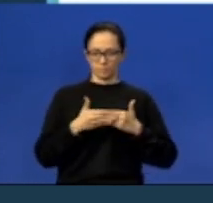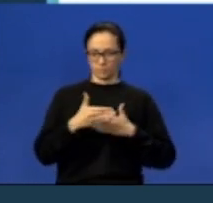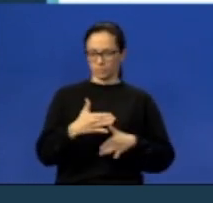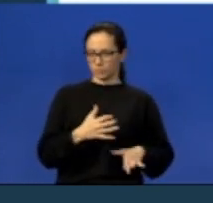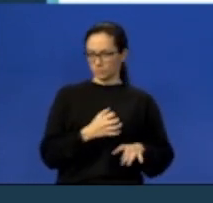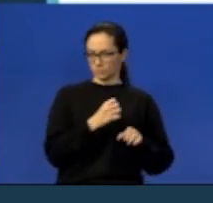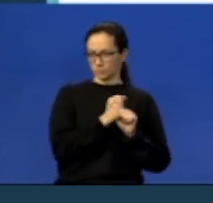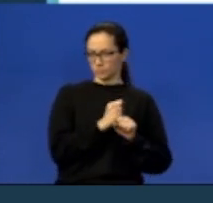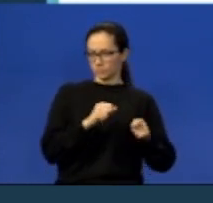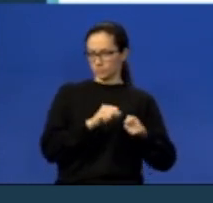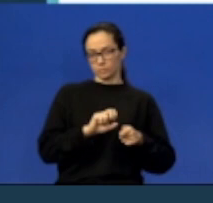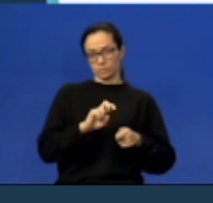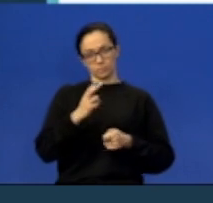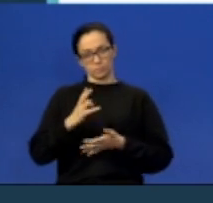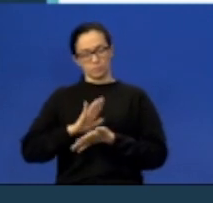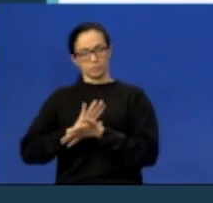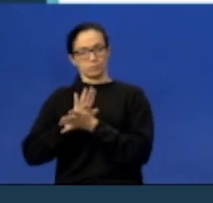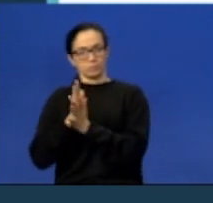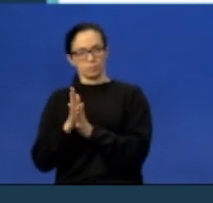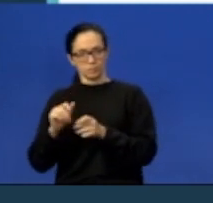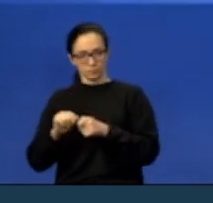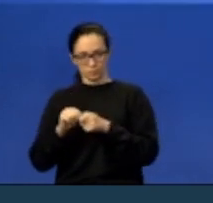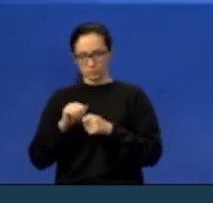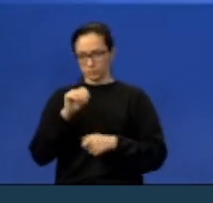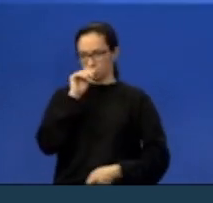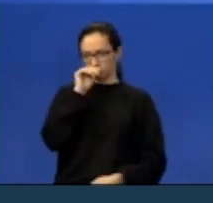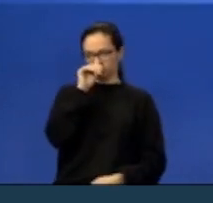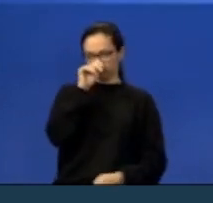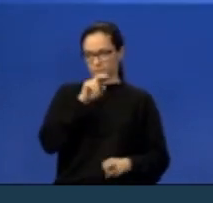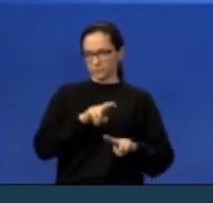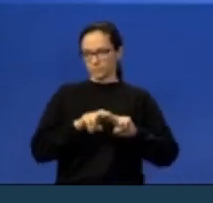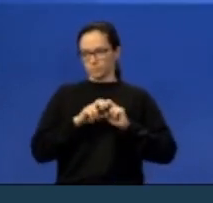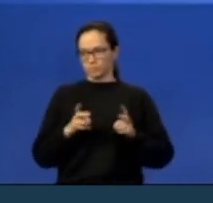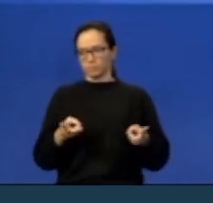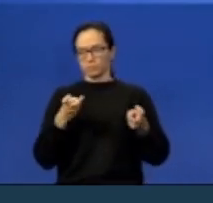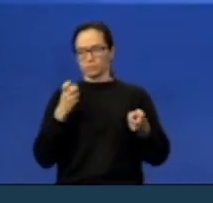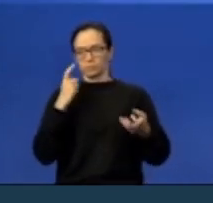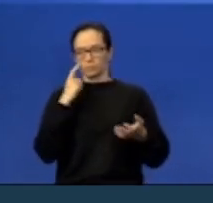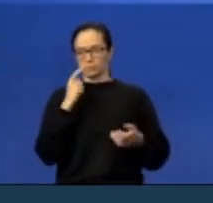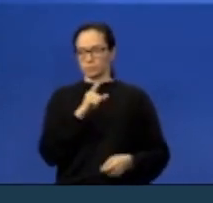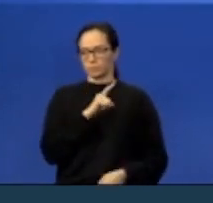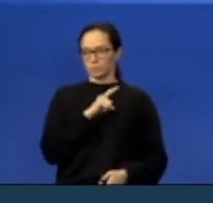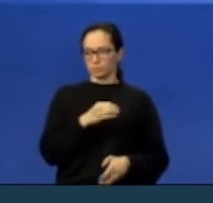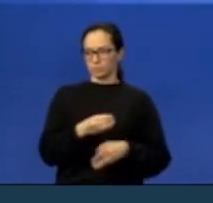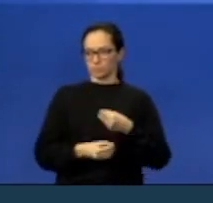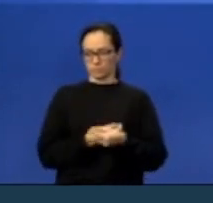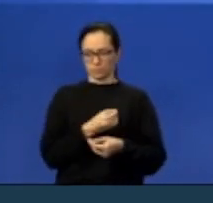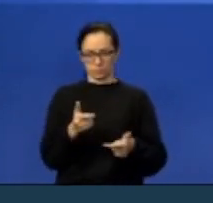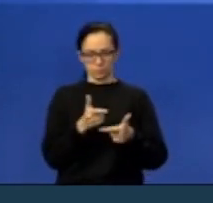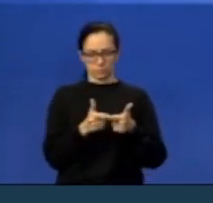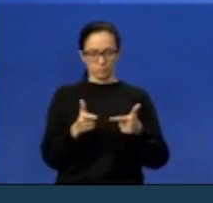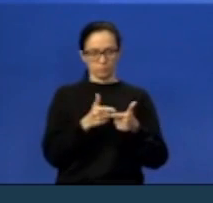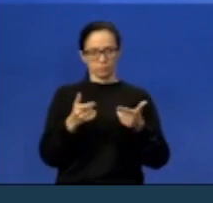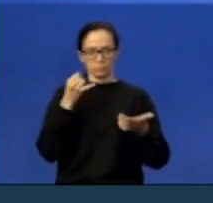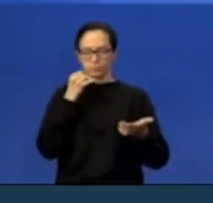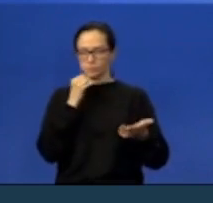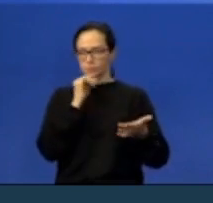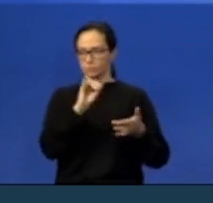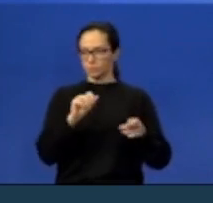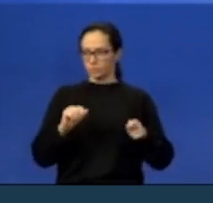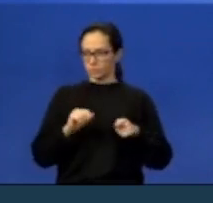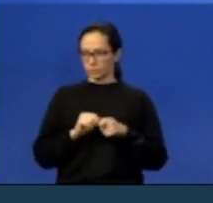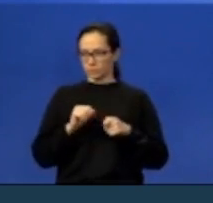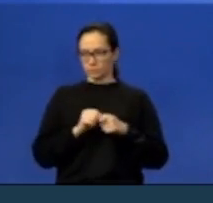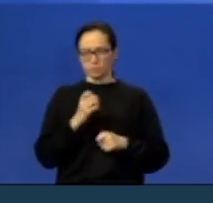pressão ou de esmagamento. Então, a matriz orgânica ela atua no sentido de evitar que o osso ele sofra